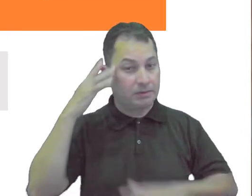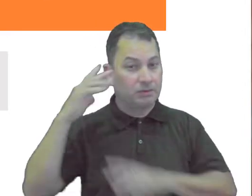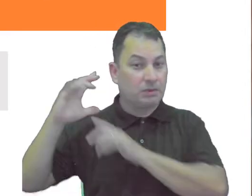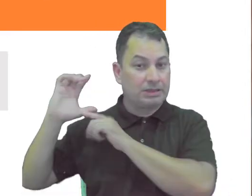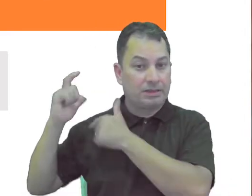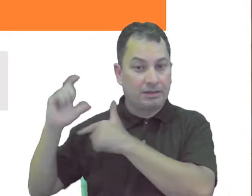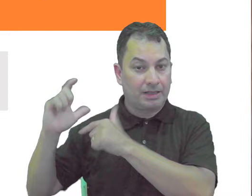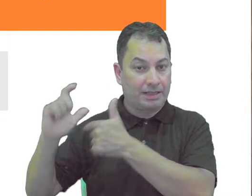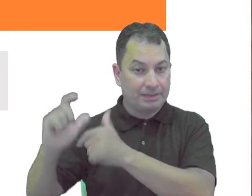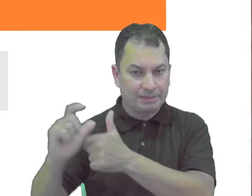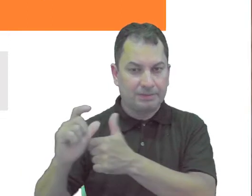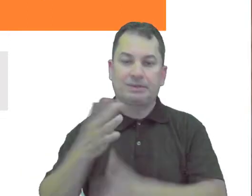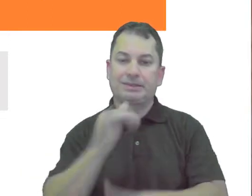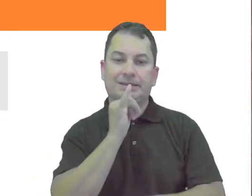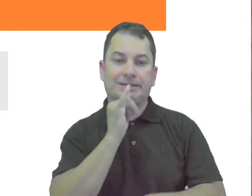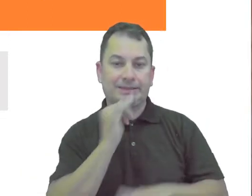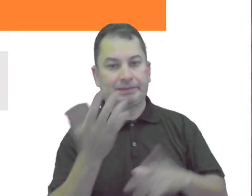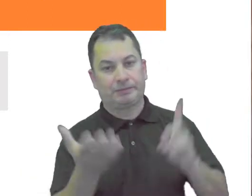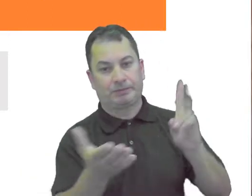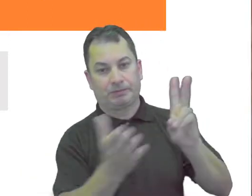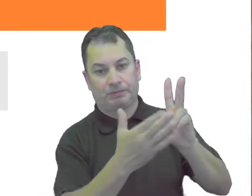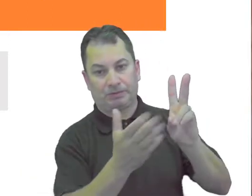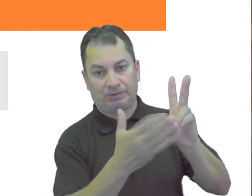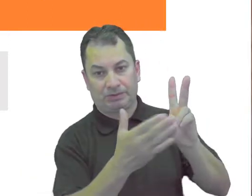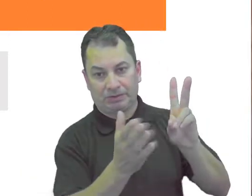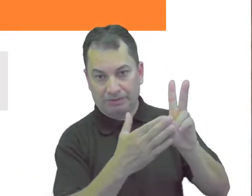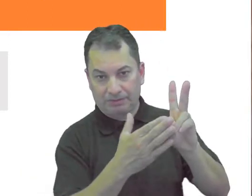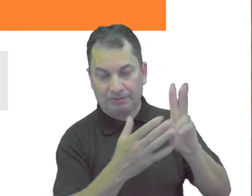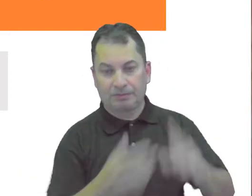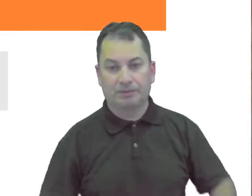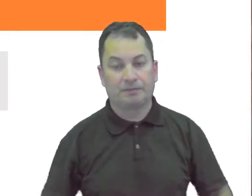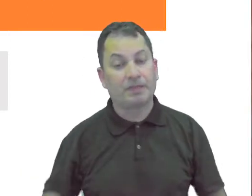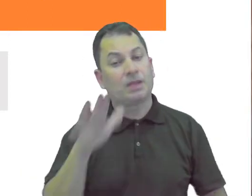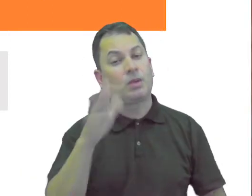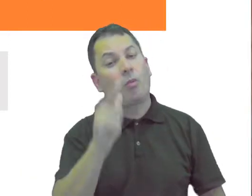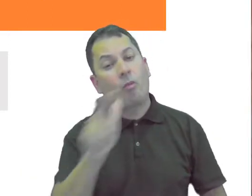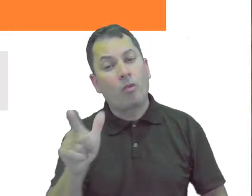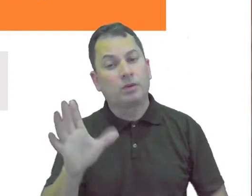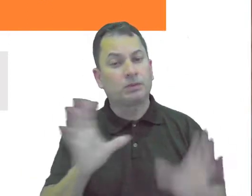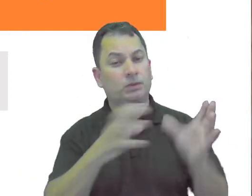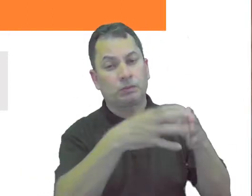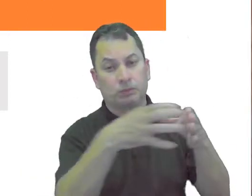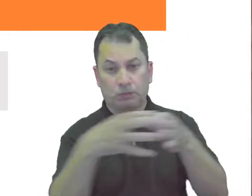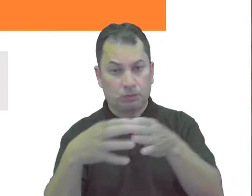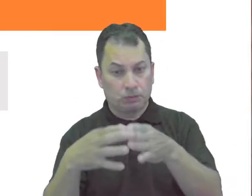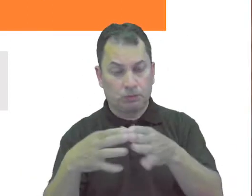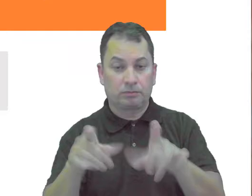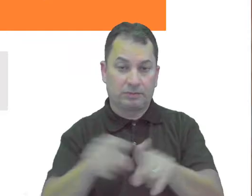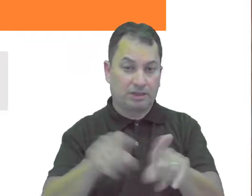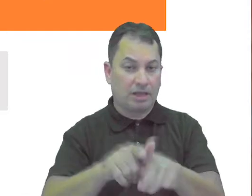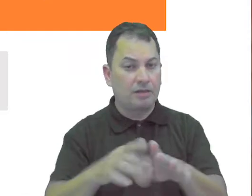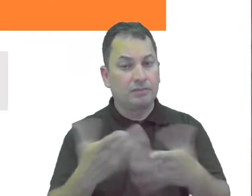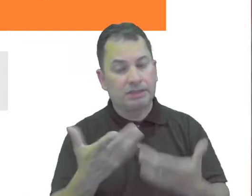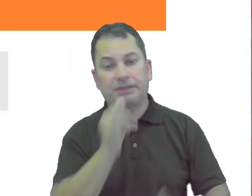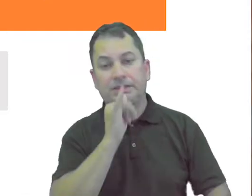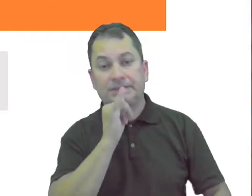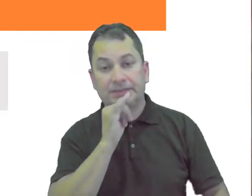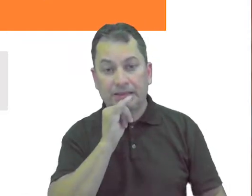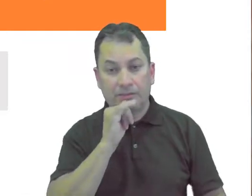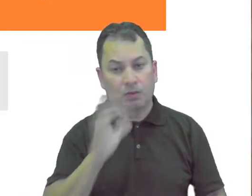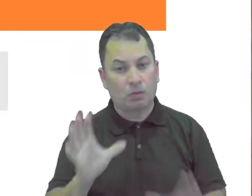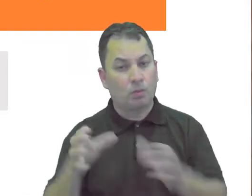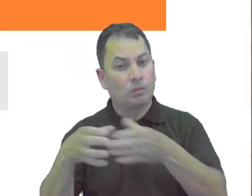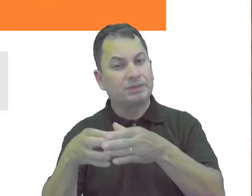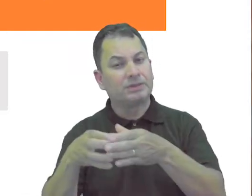exemplo, as populações indígenas, os quilombolas, territórios periféricos, como, por exemplo, as áreas de favela. Por quê?